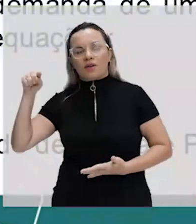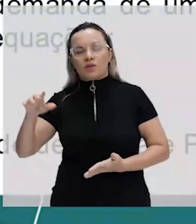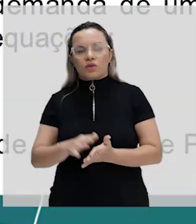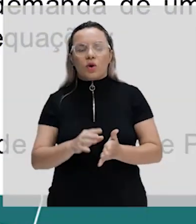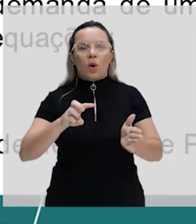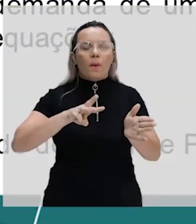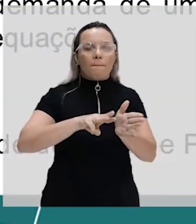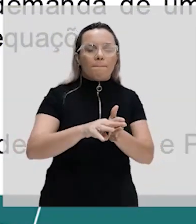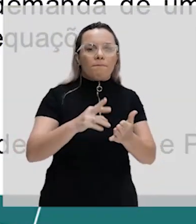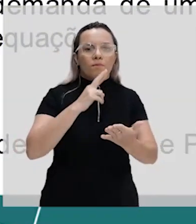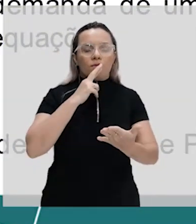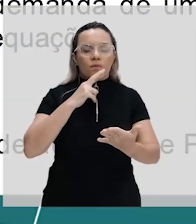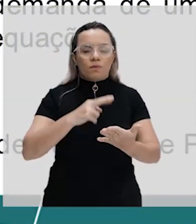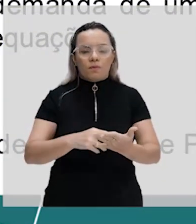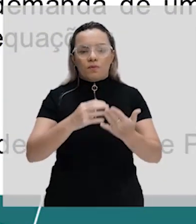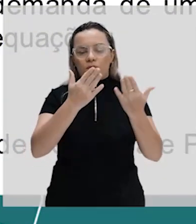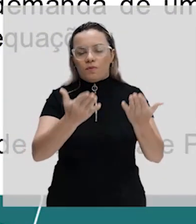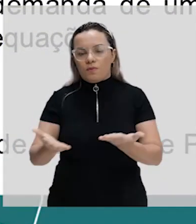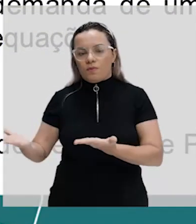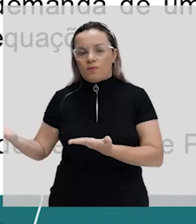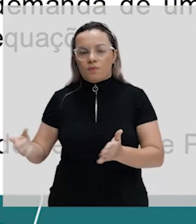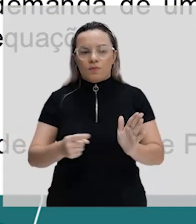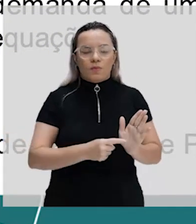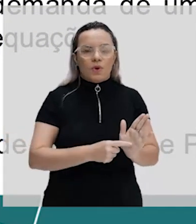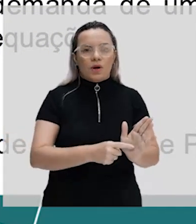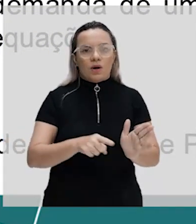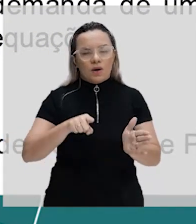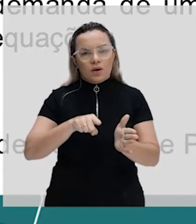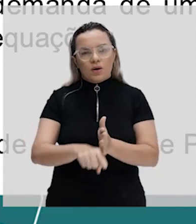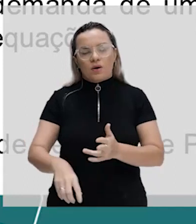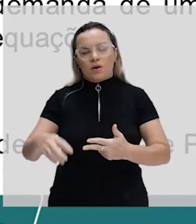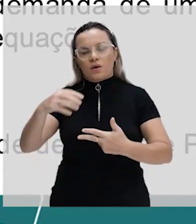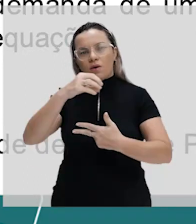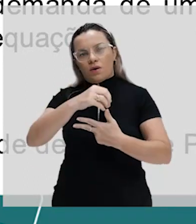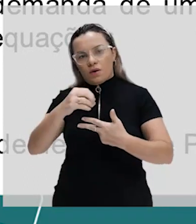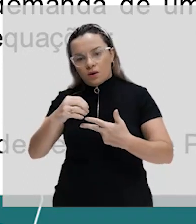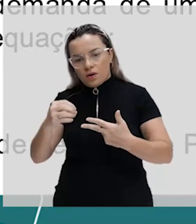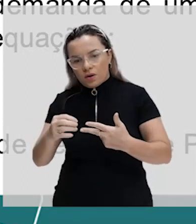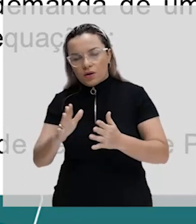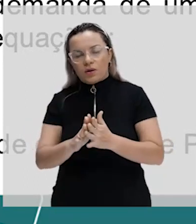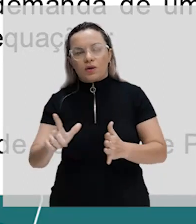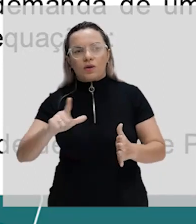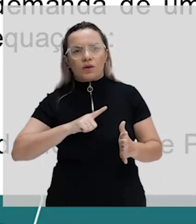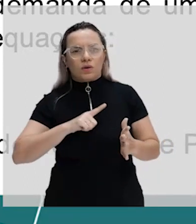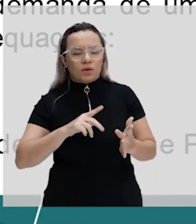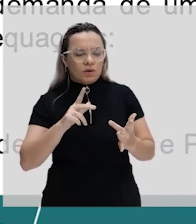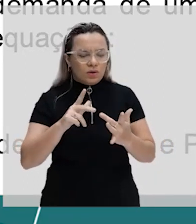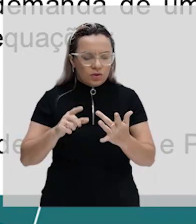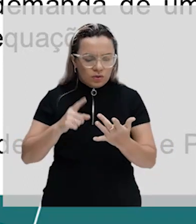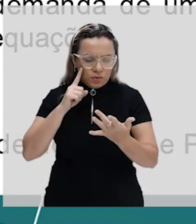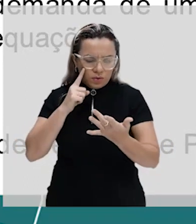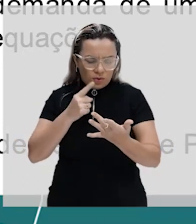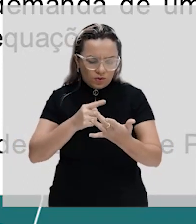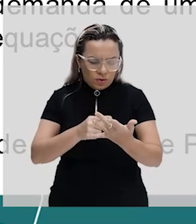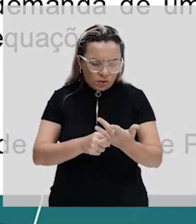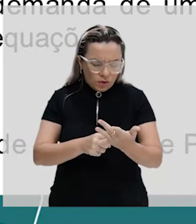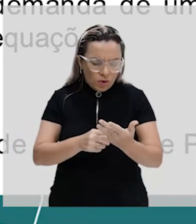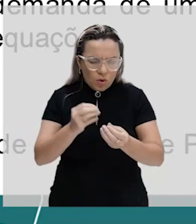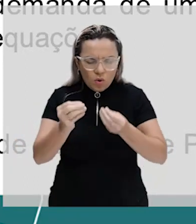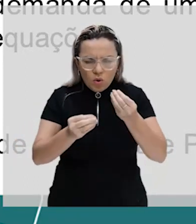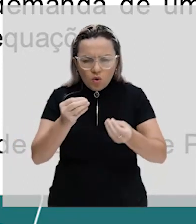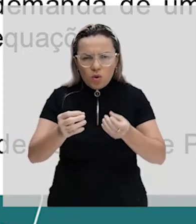aqui, né, trazendo essas questões do Enem para você verificar, né, como eu disse, ter um contato, ver o estilo, como é que